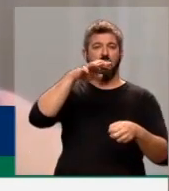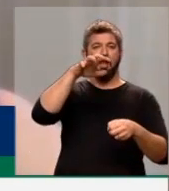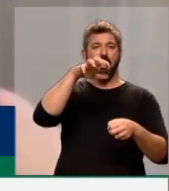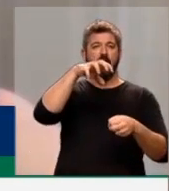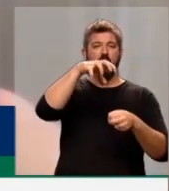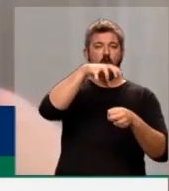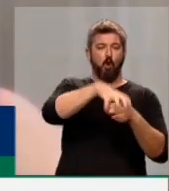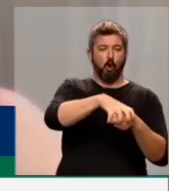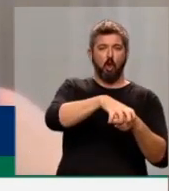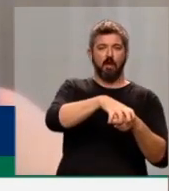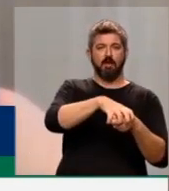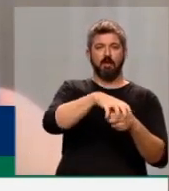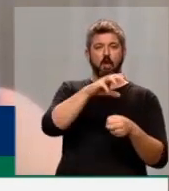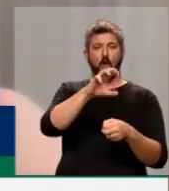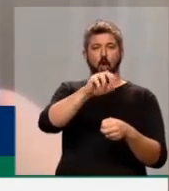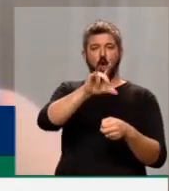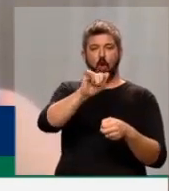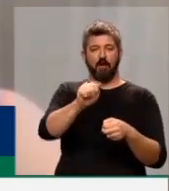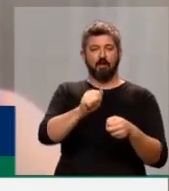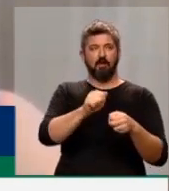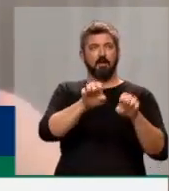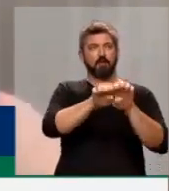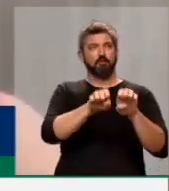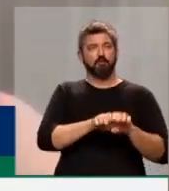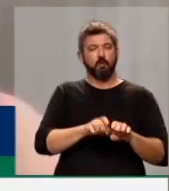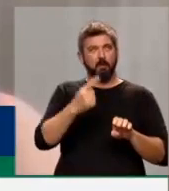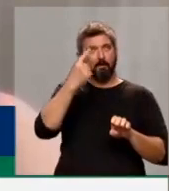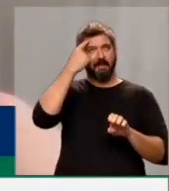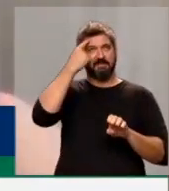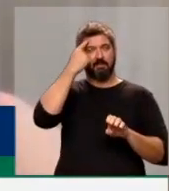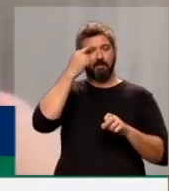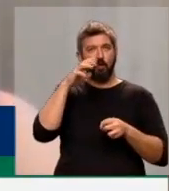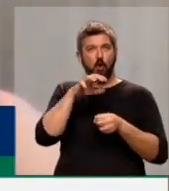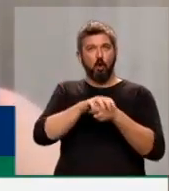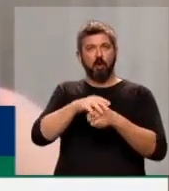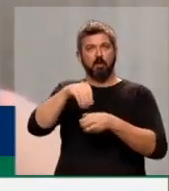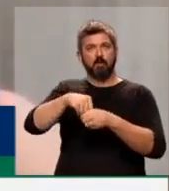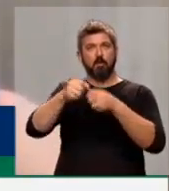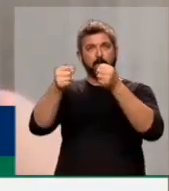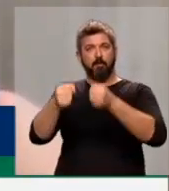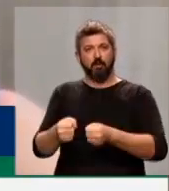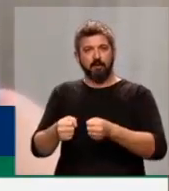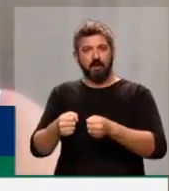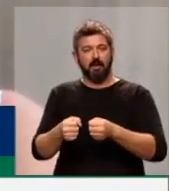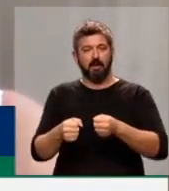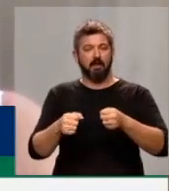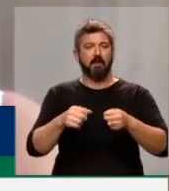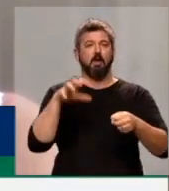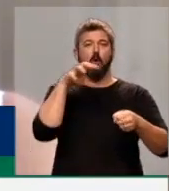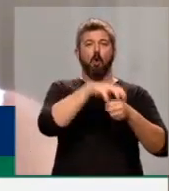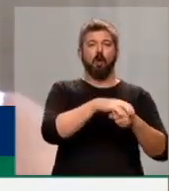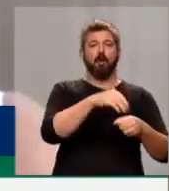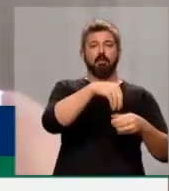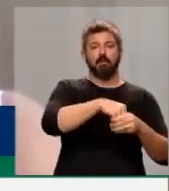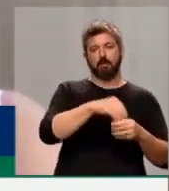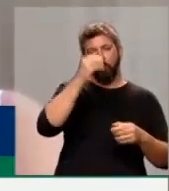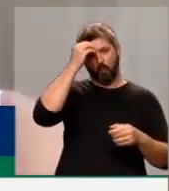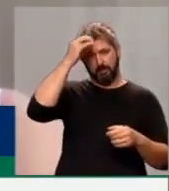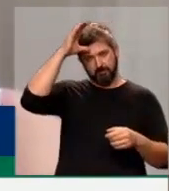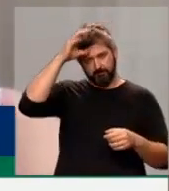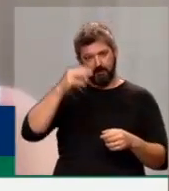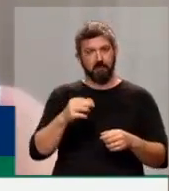do pensamento, do poder e do saber, né? Para que a gente possa começar